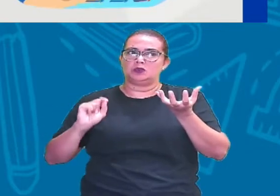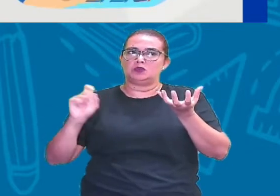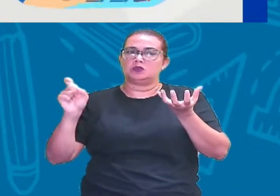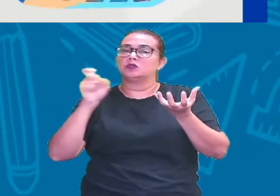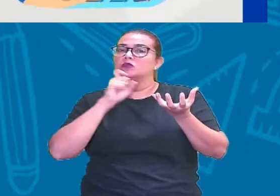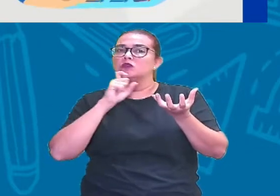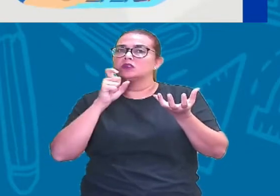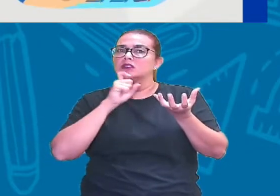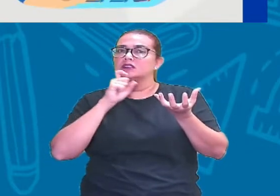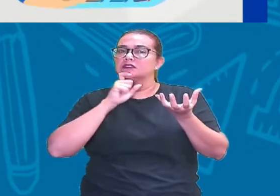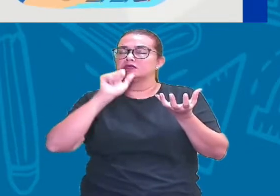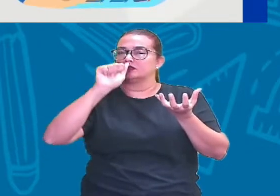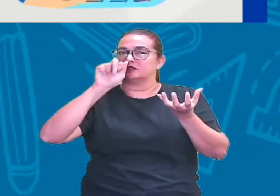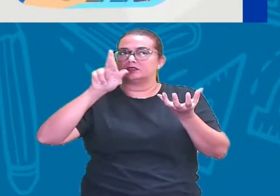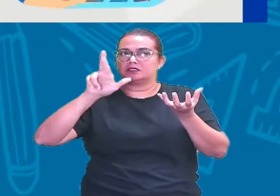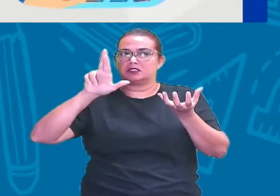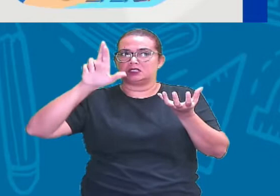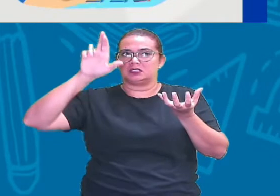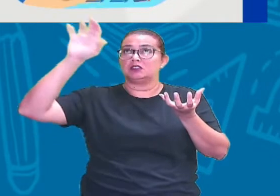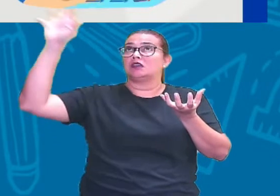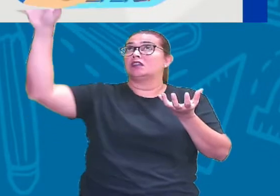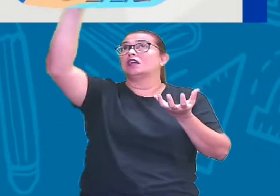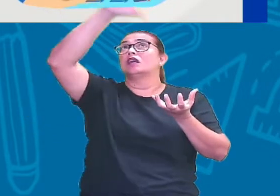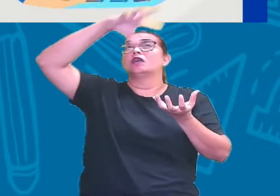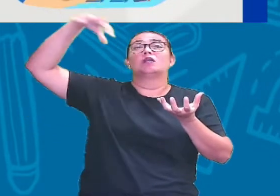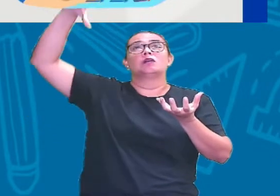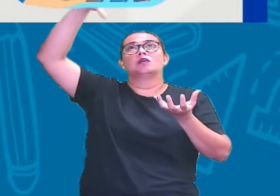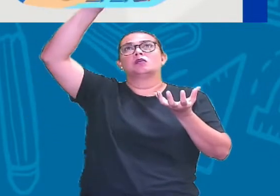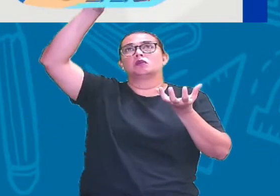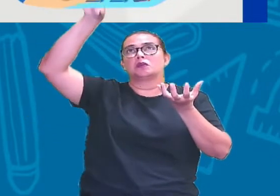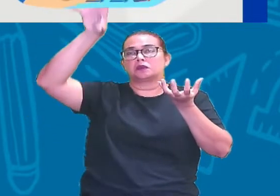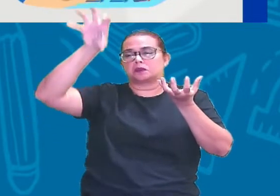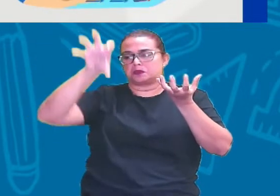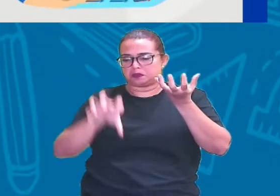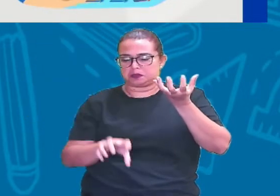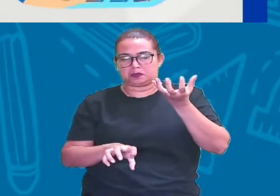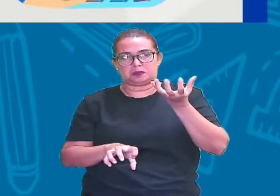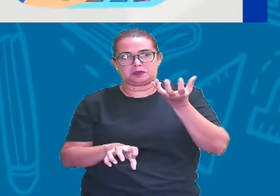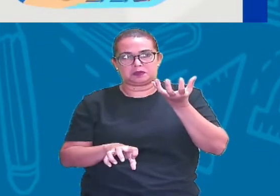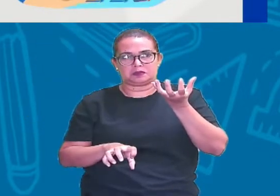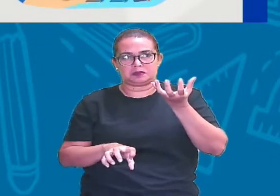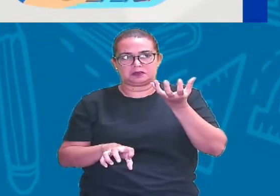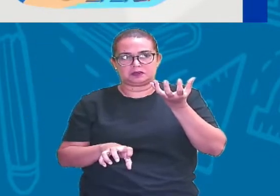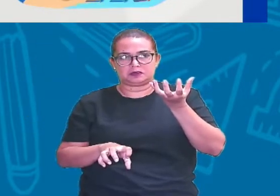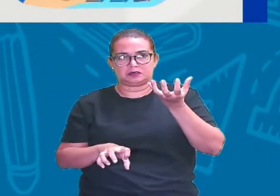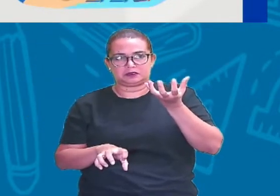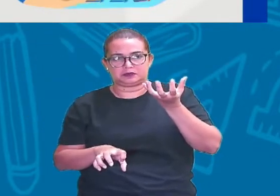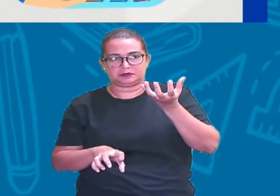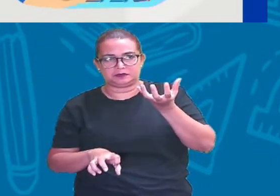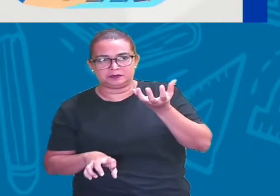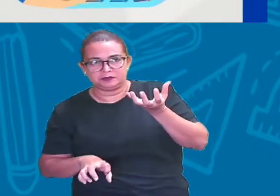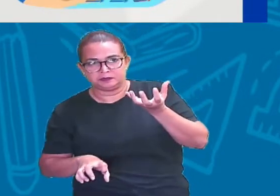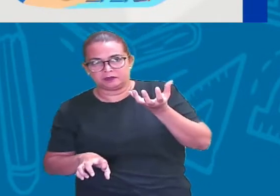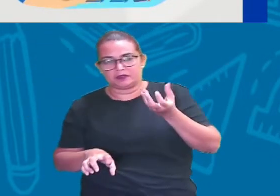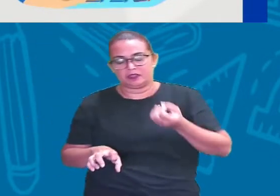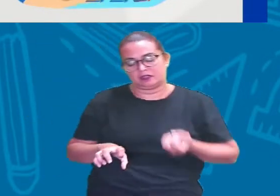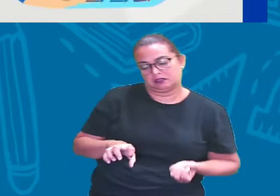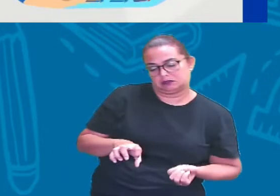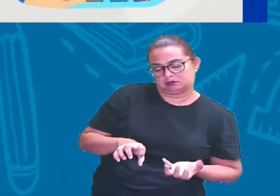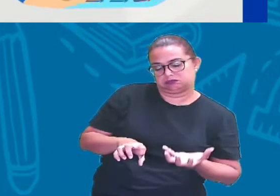onde ele está, tá? No mar. Ocupa o lugar do ar quente. Então, vai haver